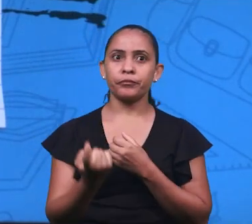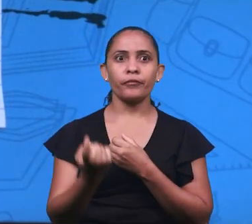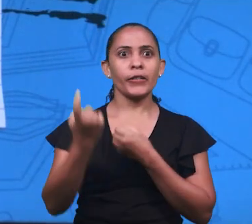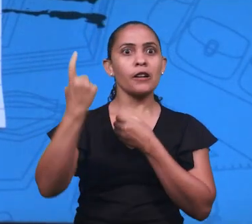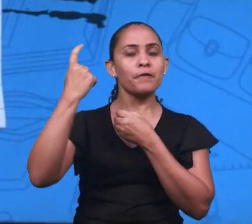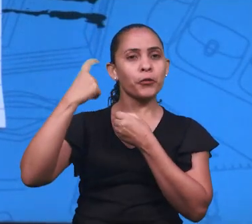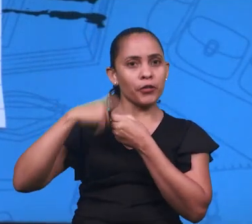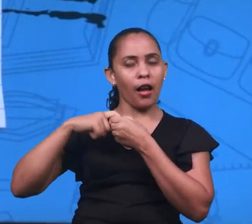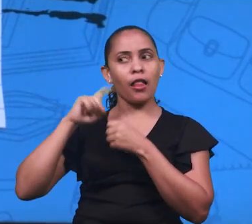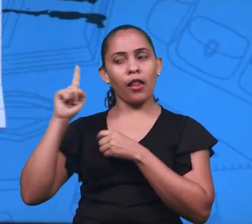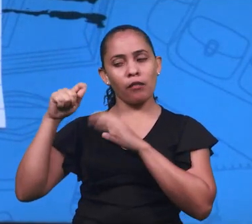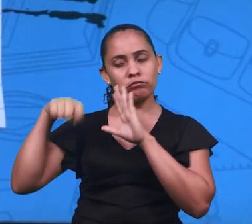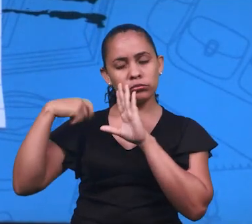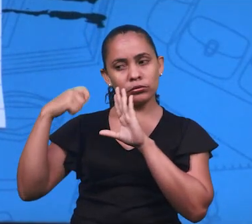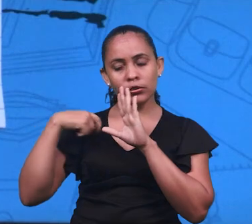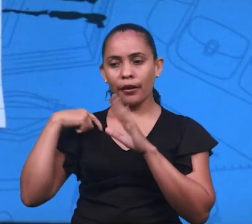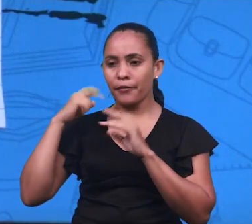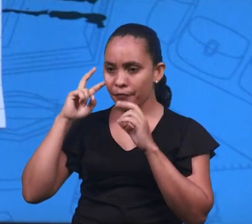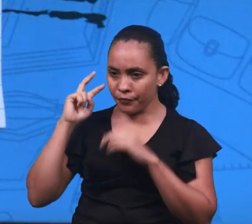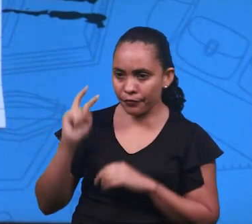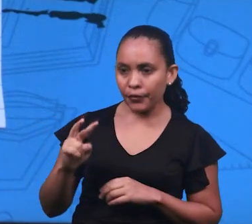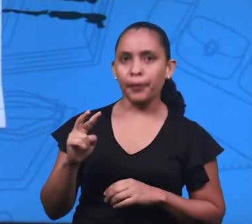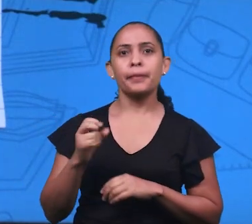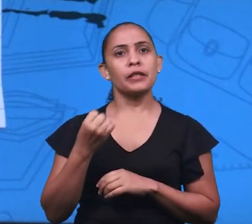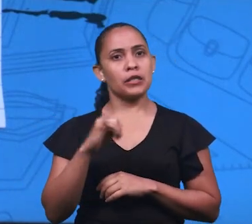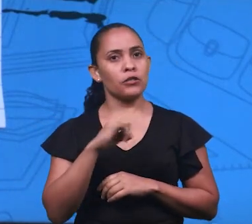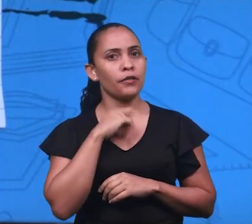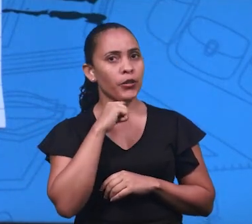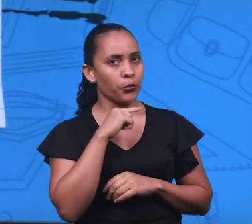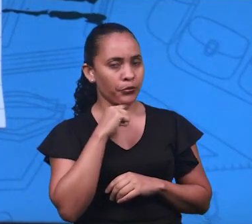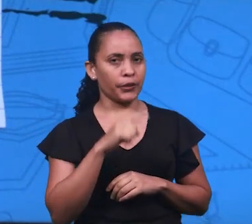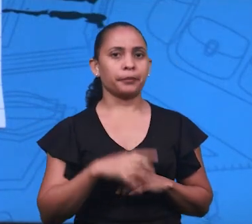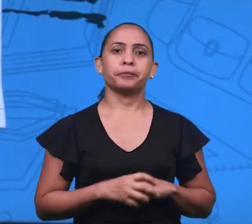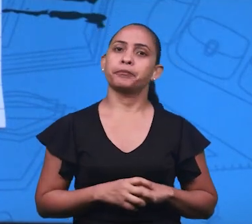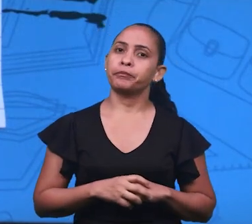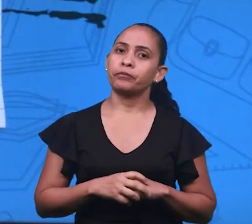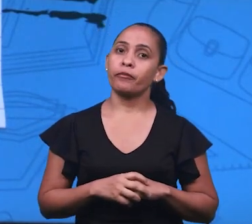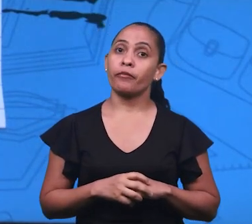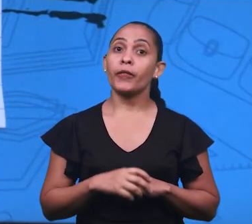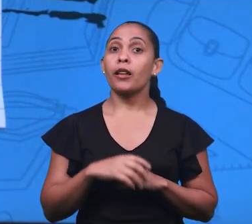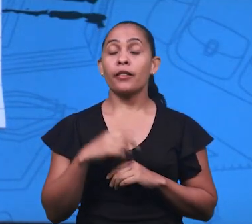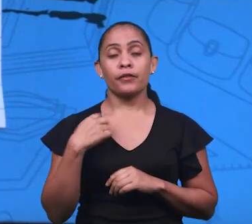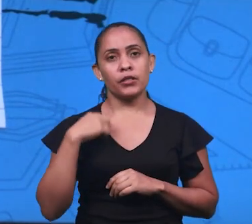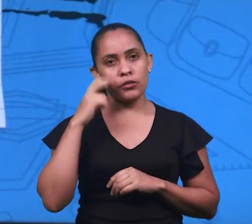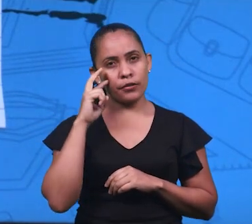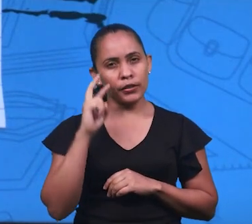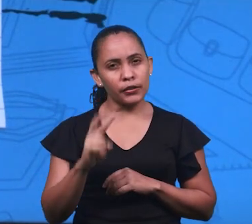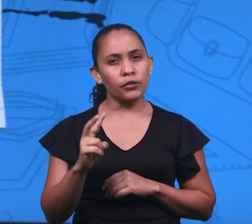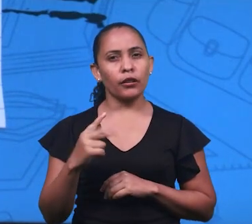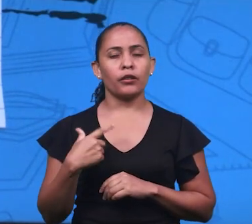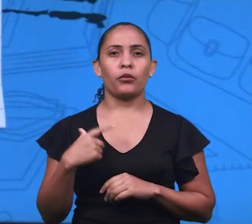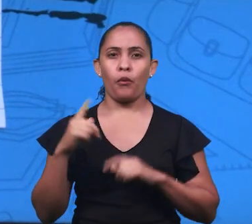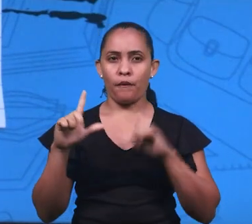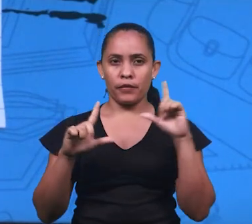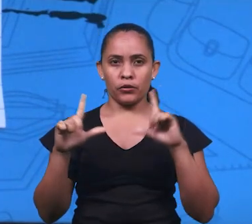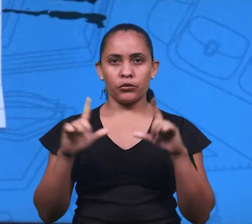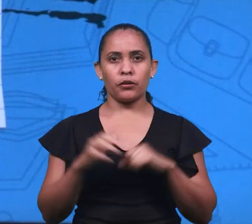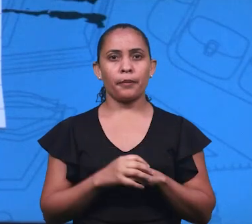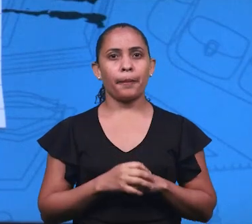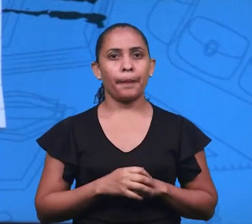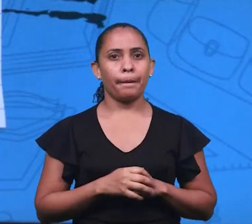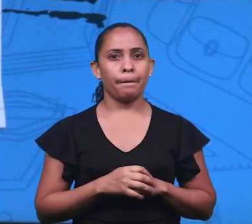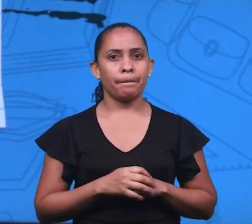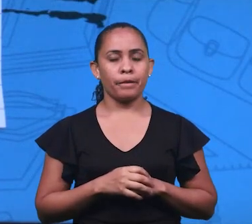nos vídeos, avançar, caso você tenha dúvida. E uma outra sugestão, enquanto você estiver assistindo o vídeo aqui com a gente, fica